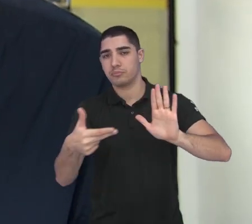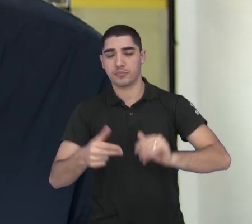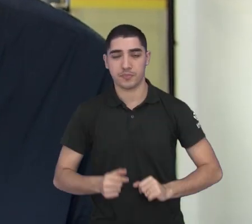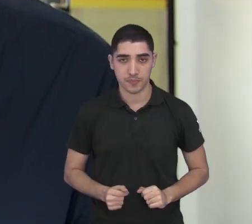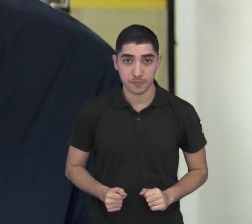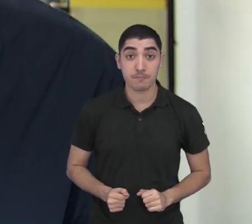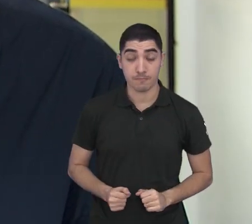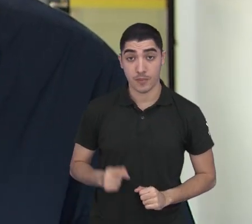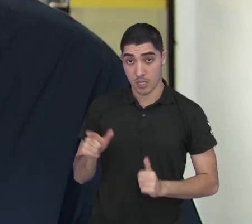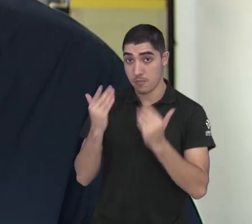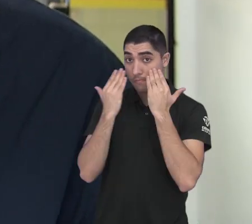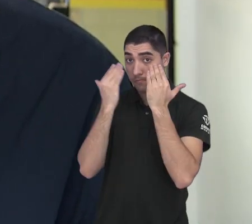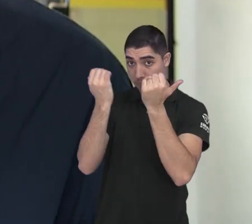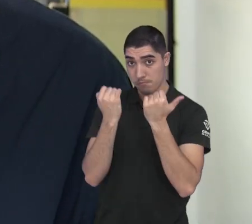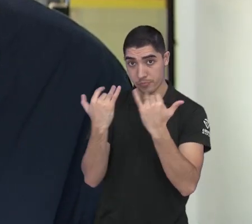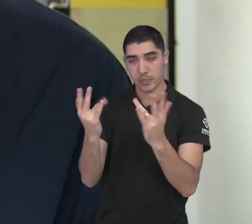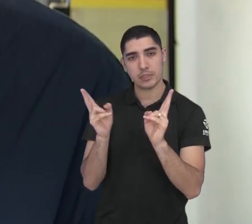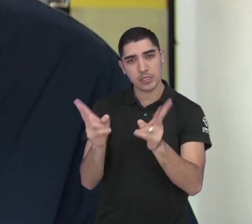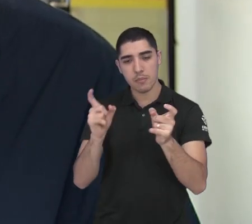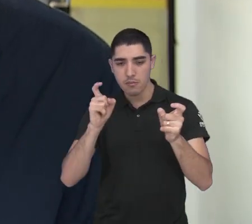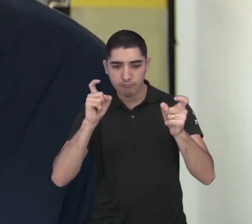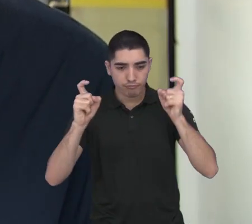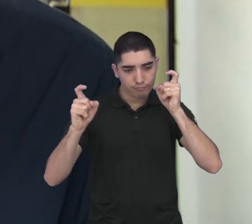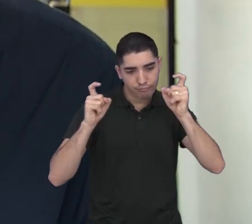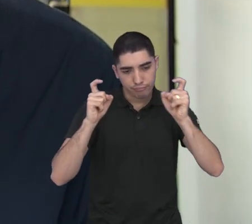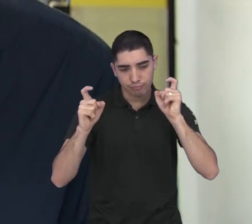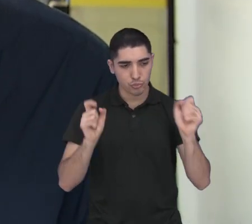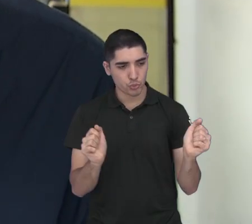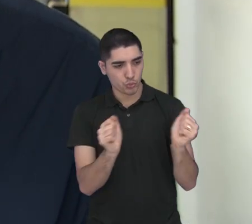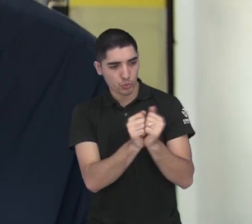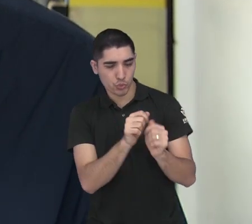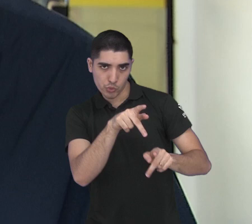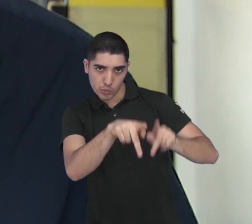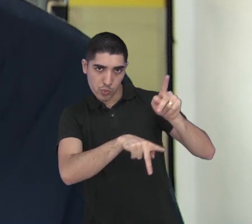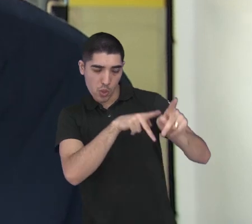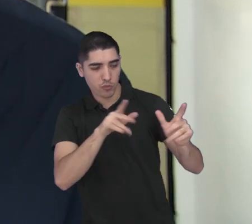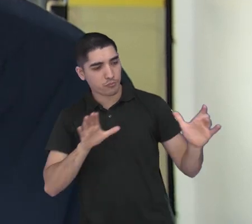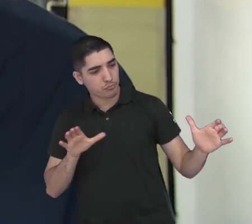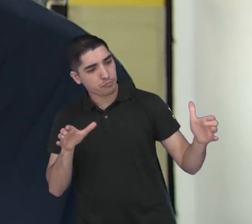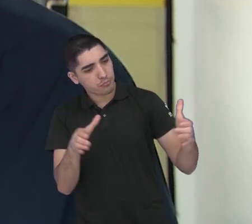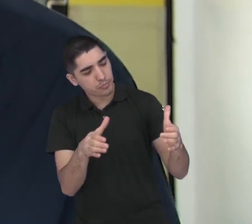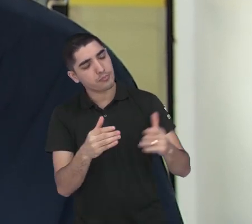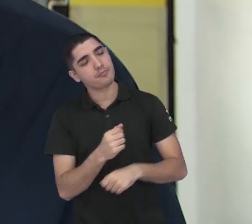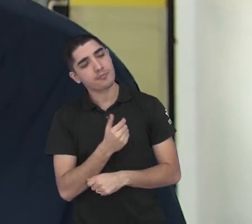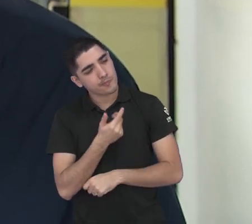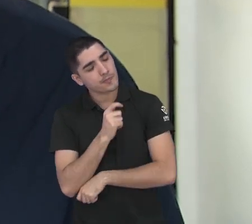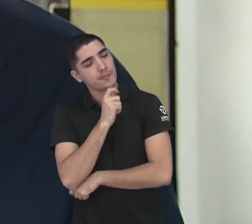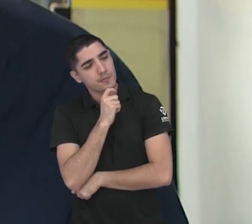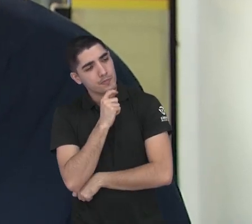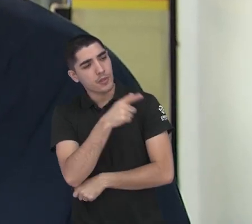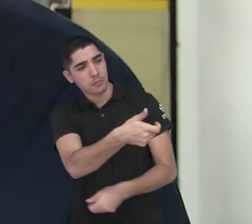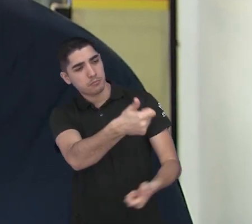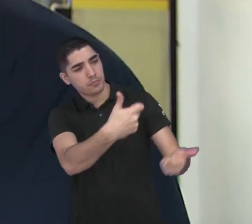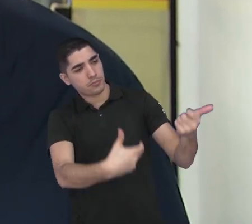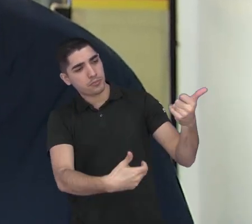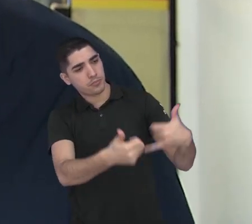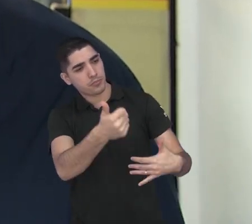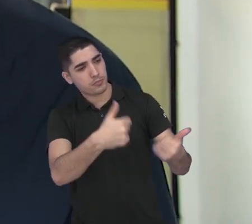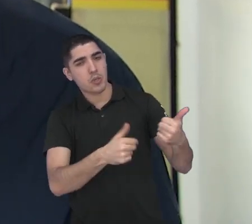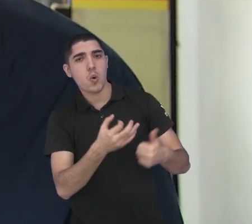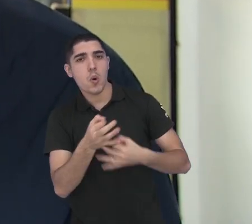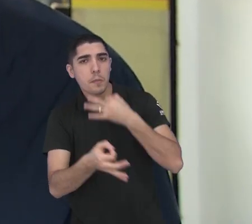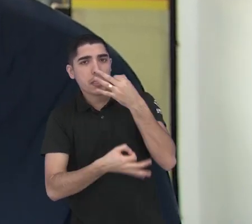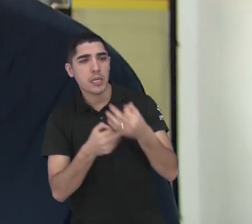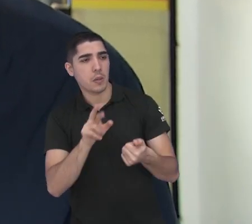pública é nós ouvirmos a população, reunirmos a população, trazermos a população para nós ouvirmos qual a opinião dela a respeito